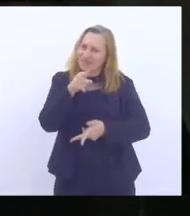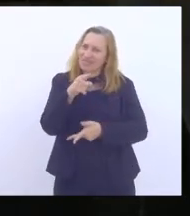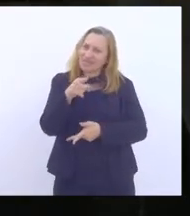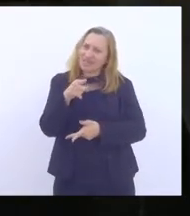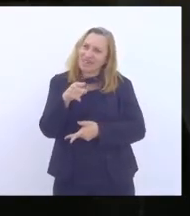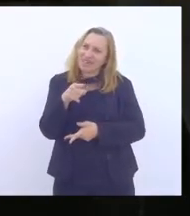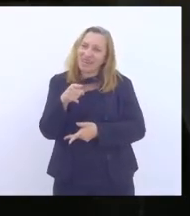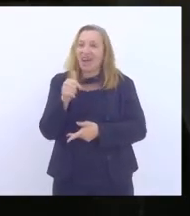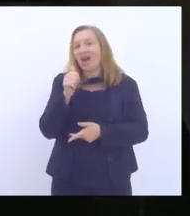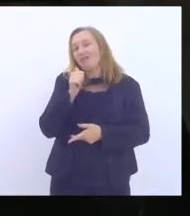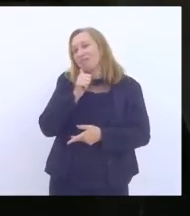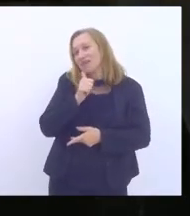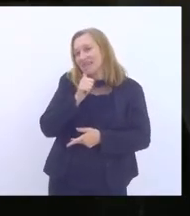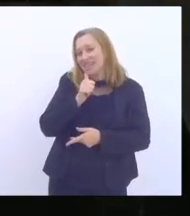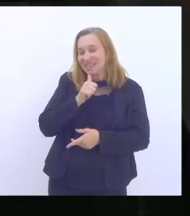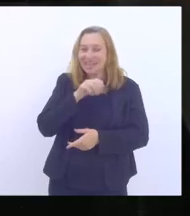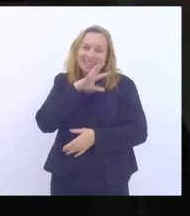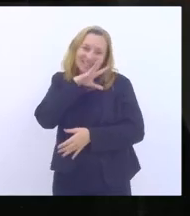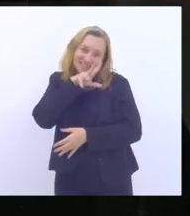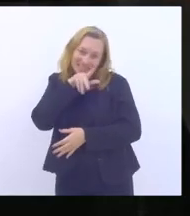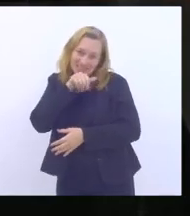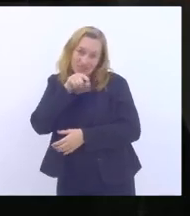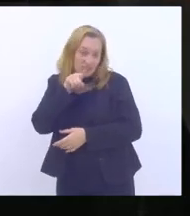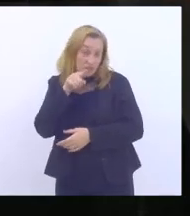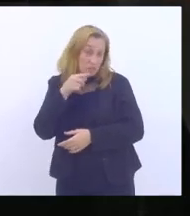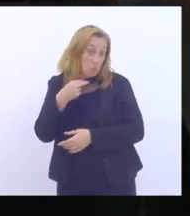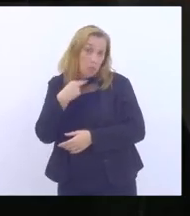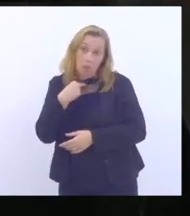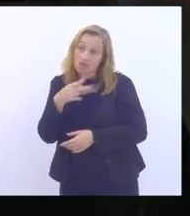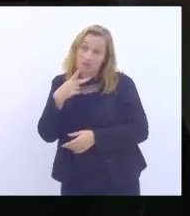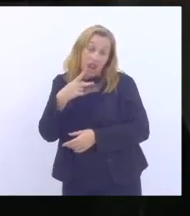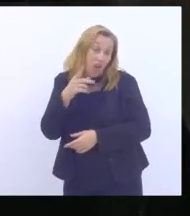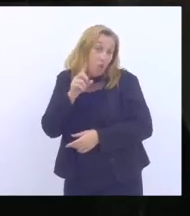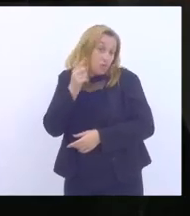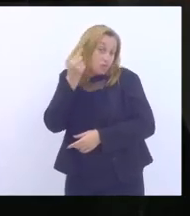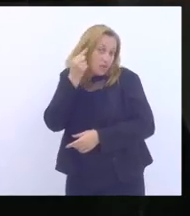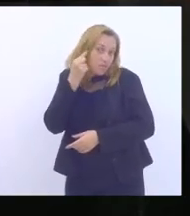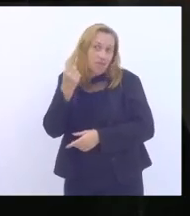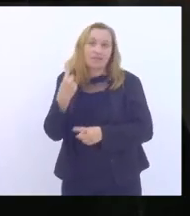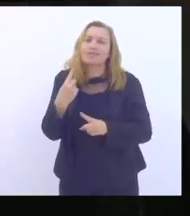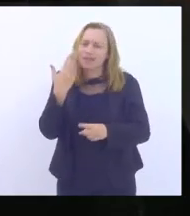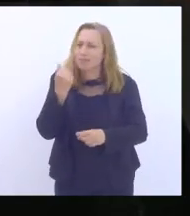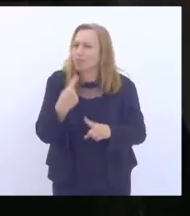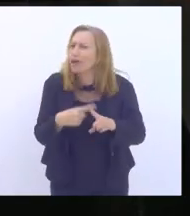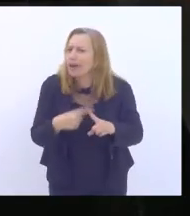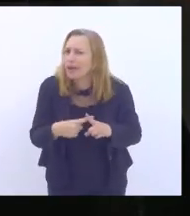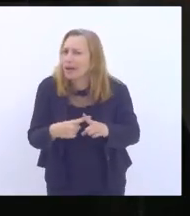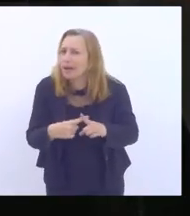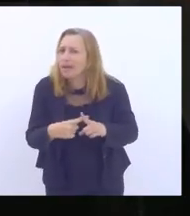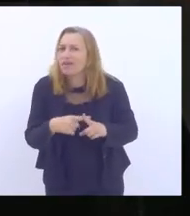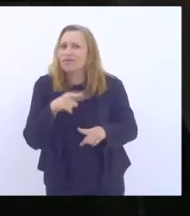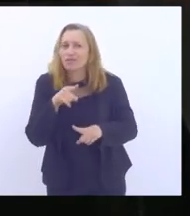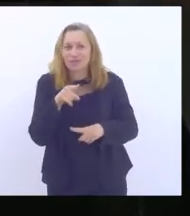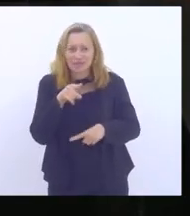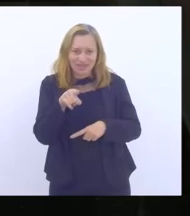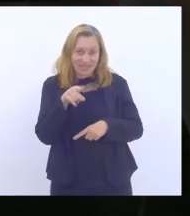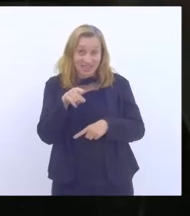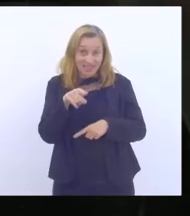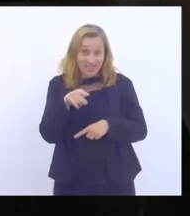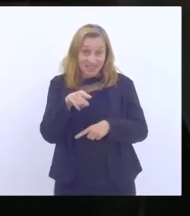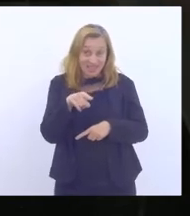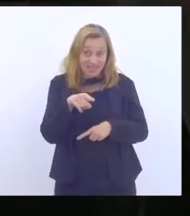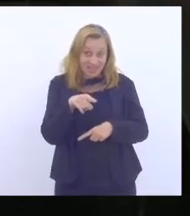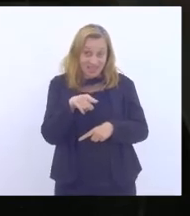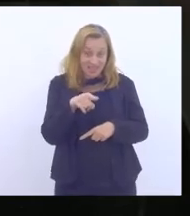você é uma tigresa né porque você não pode falar mais o que você pensa sabe por quê Porque você